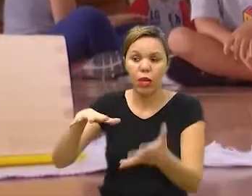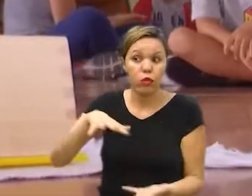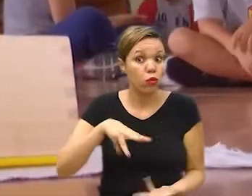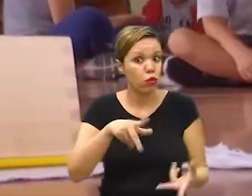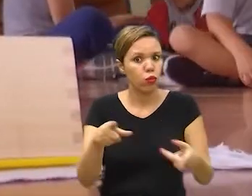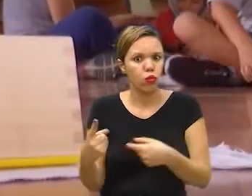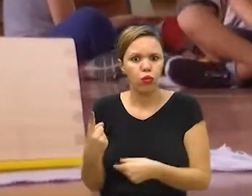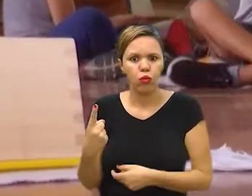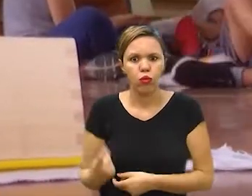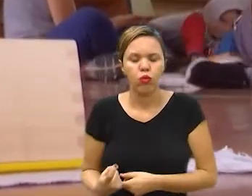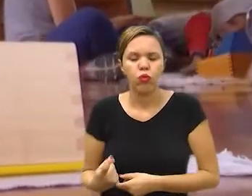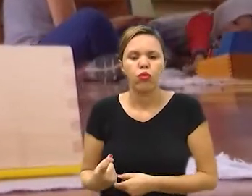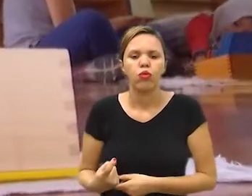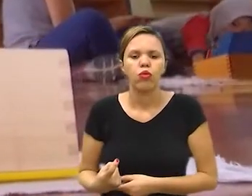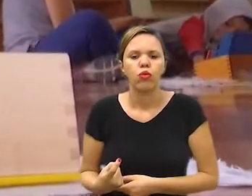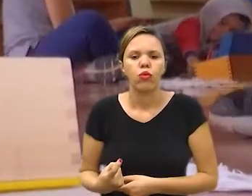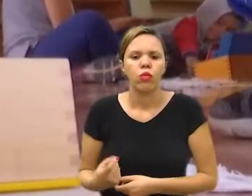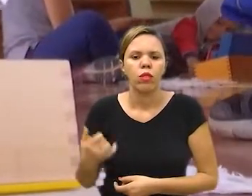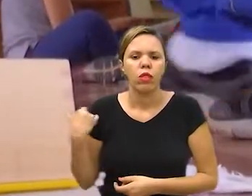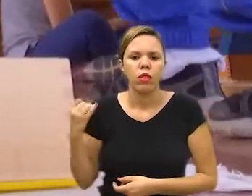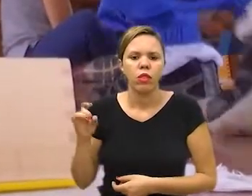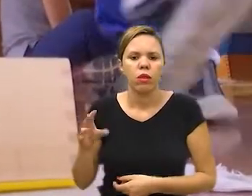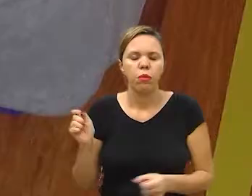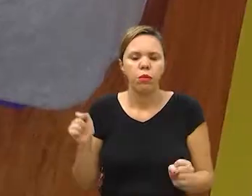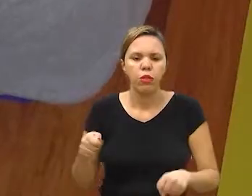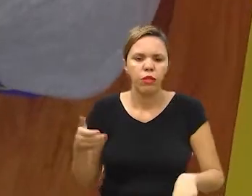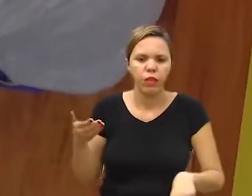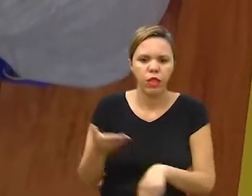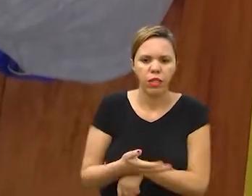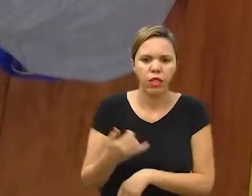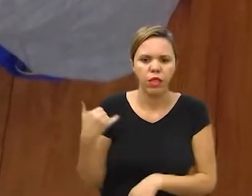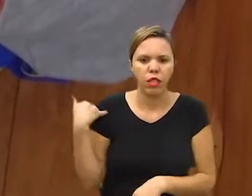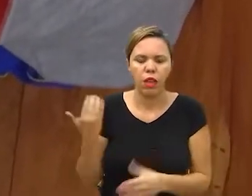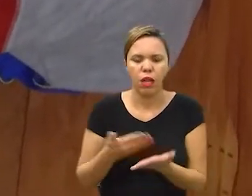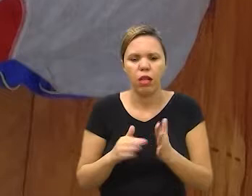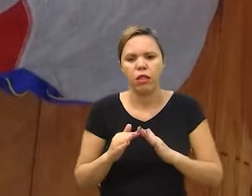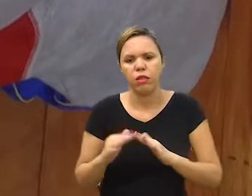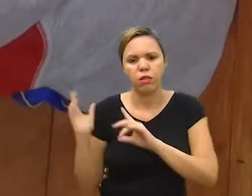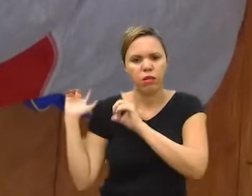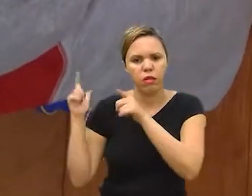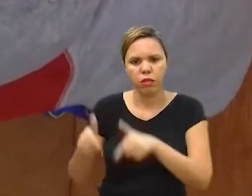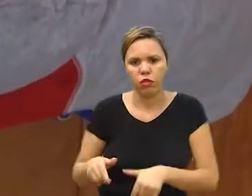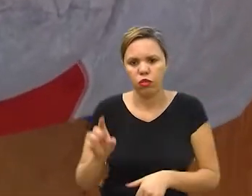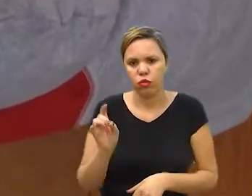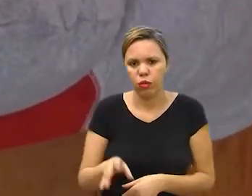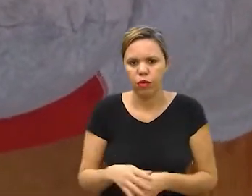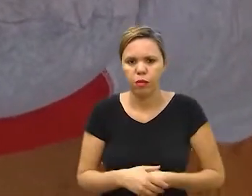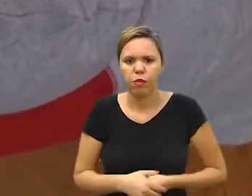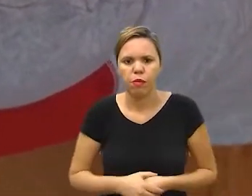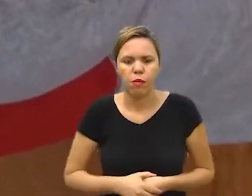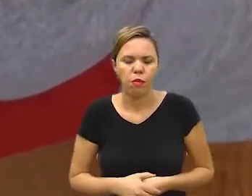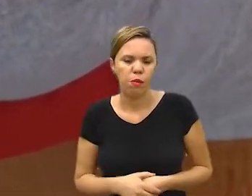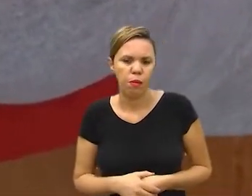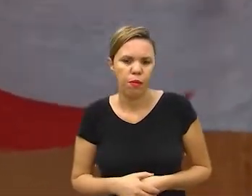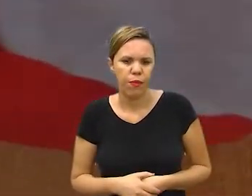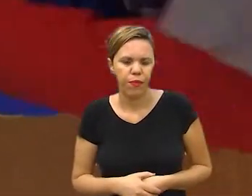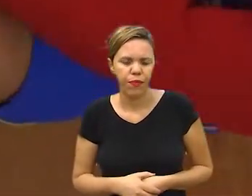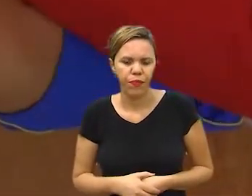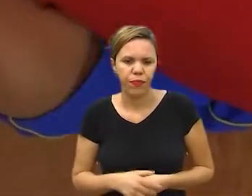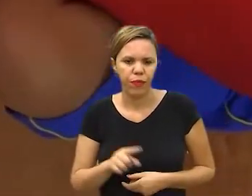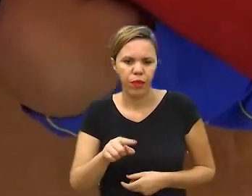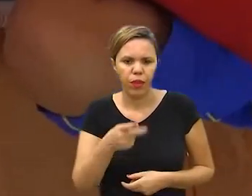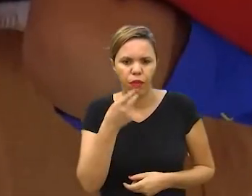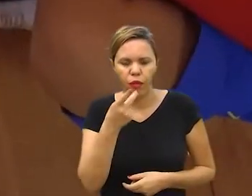O único lugar que você tem uma idade que você só pode frequentar naquela idade é a escola tradicional, só. E a gente falando dessa questão que